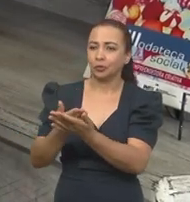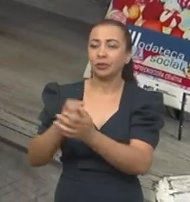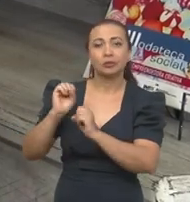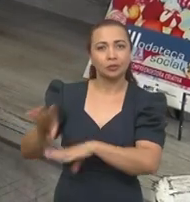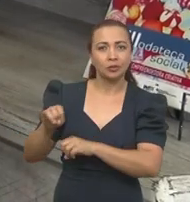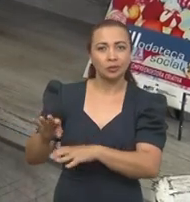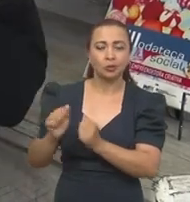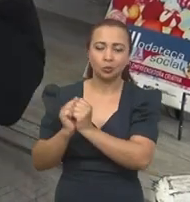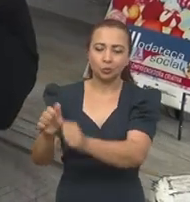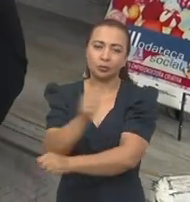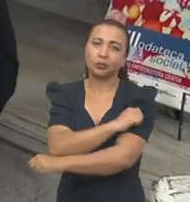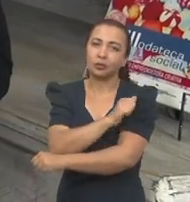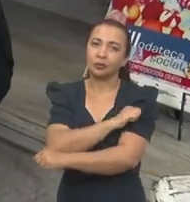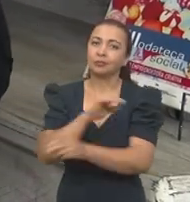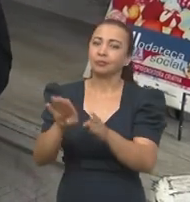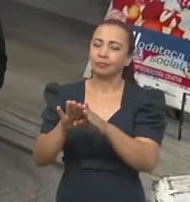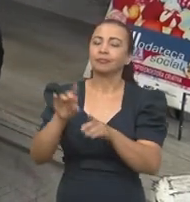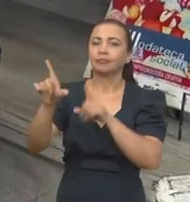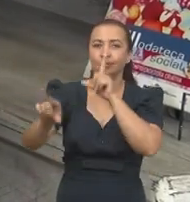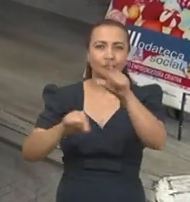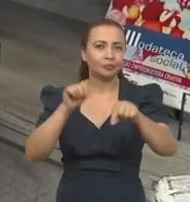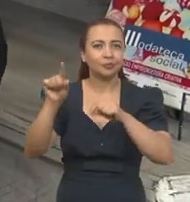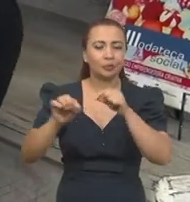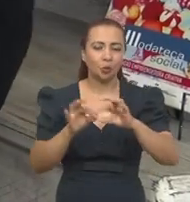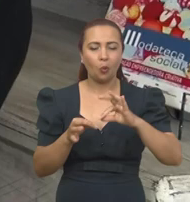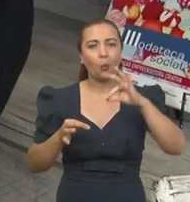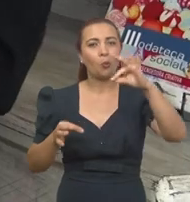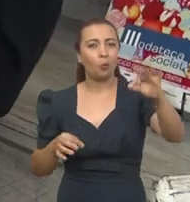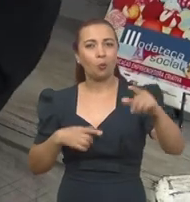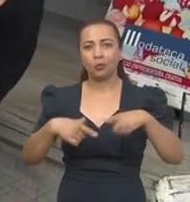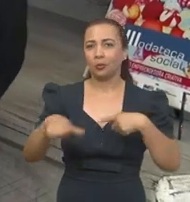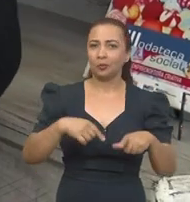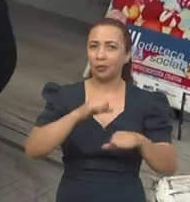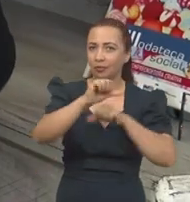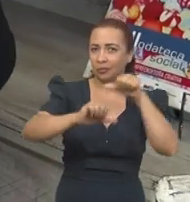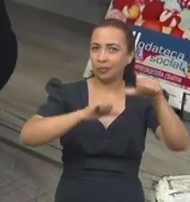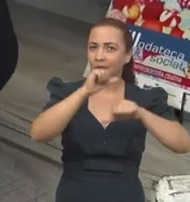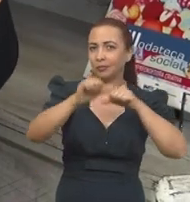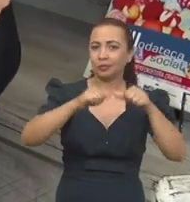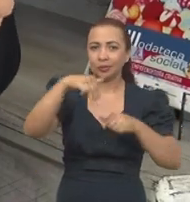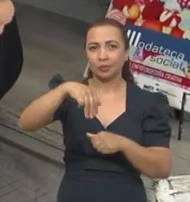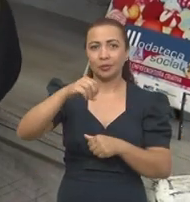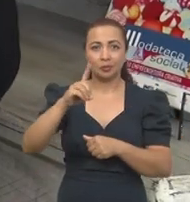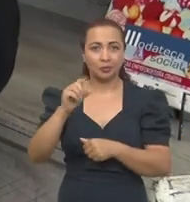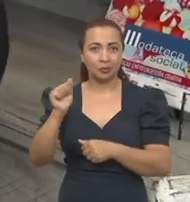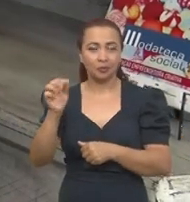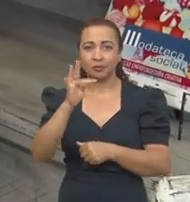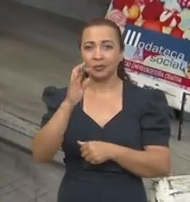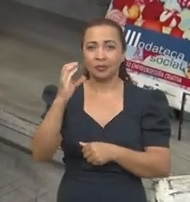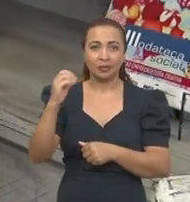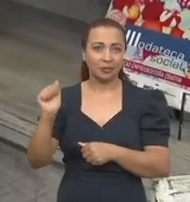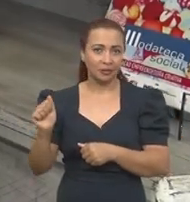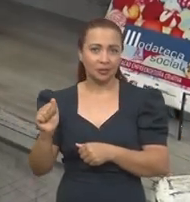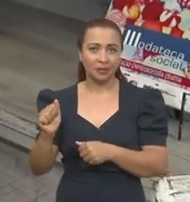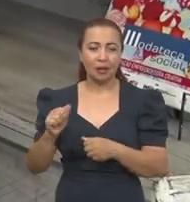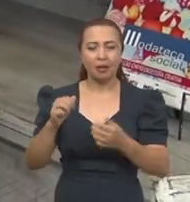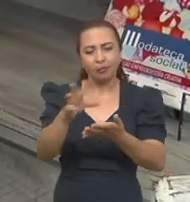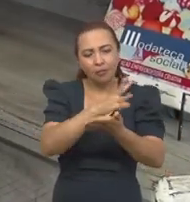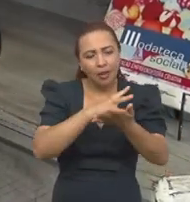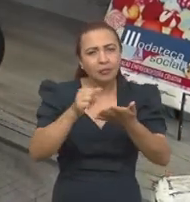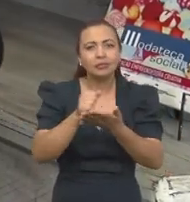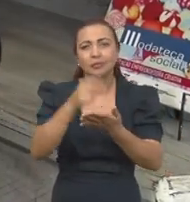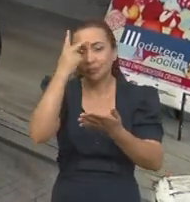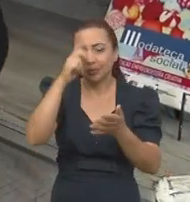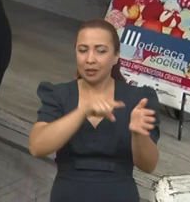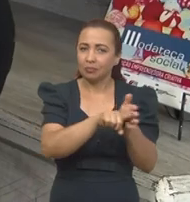ensino com os alunos e também vamos escolhendo ao longo das ações que são desenvolvidas na moda da Teca material para